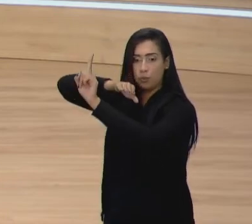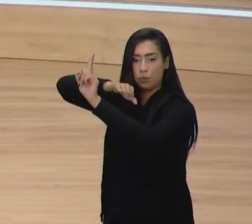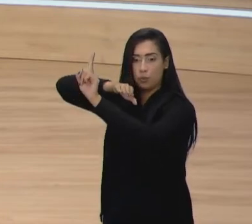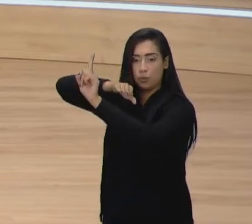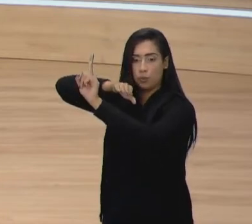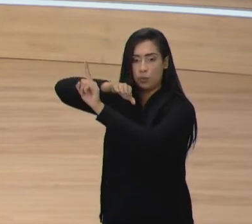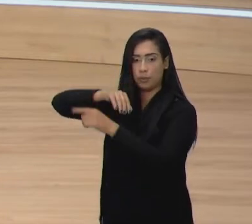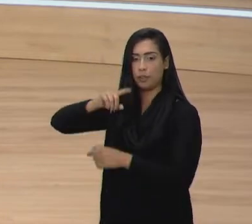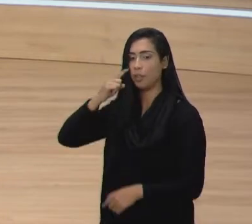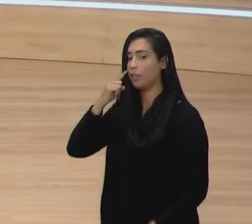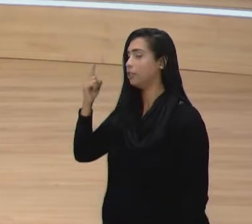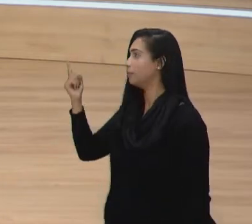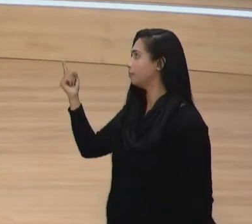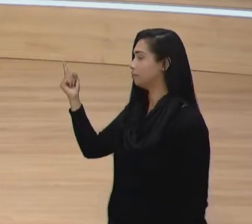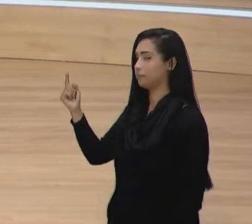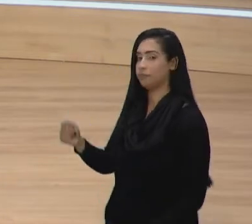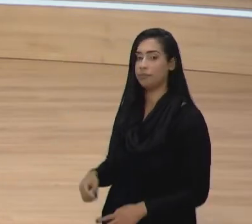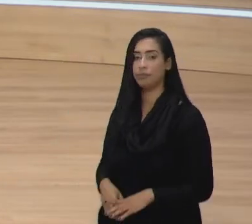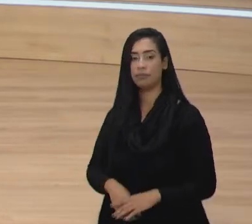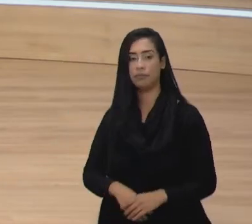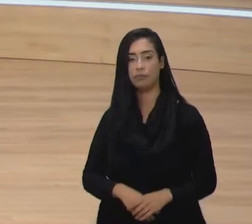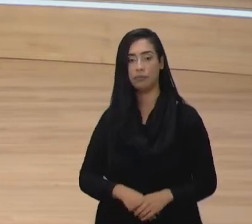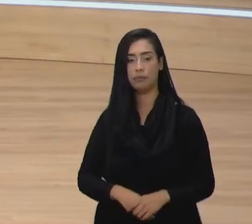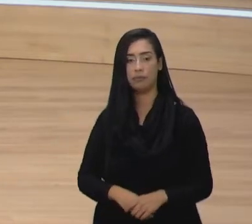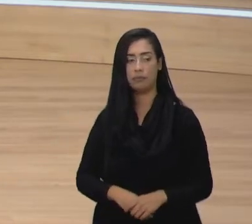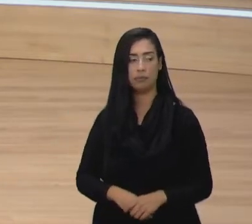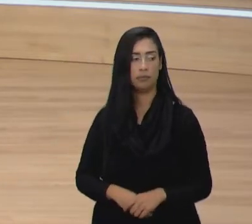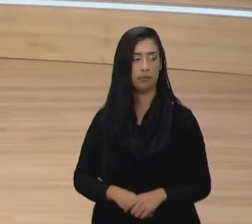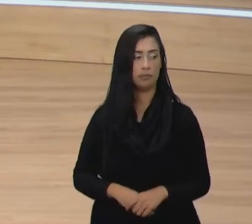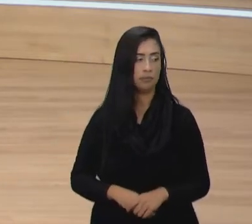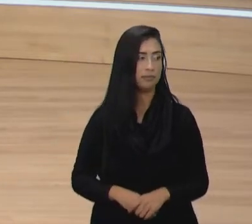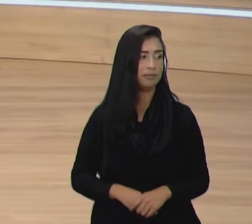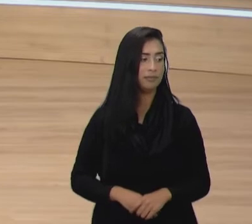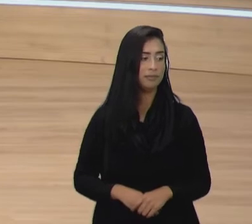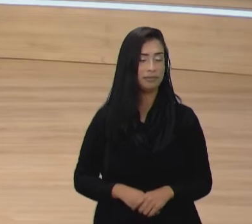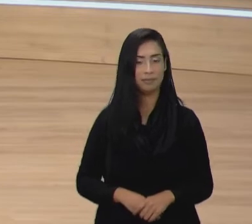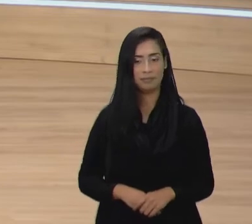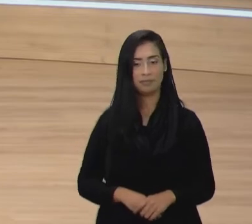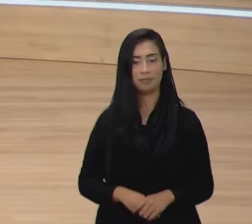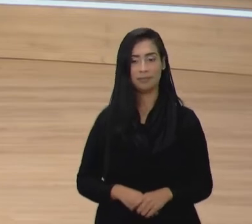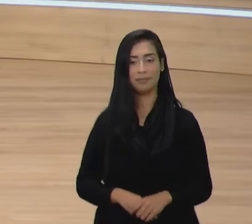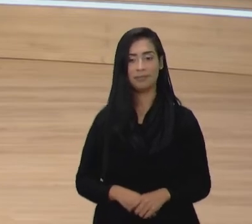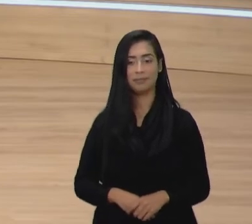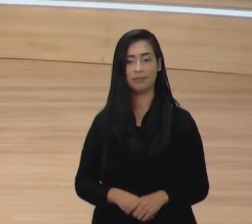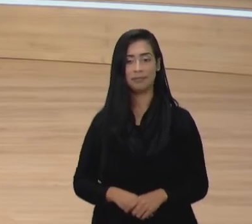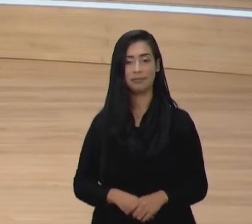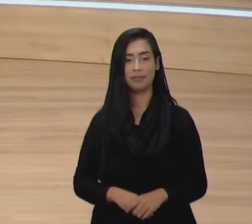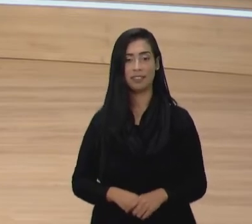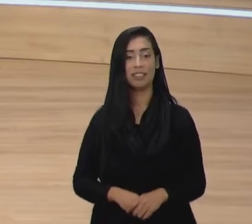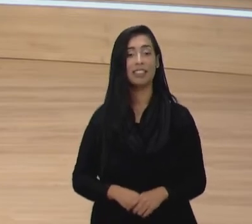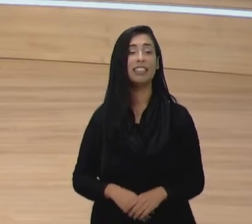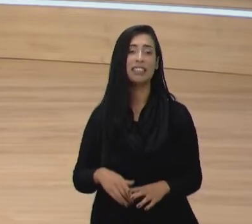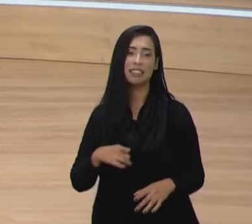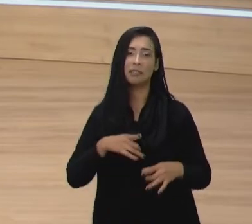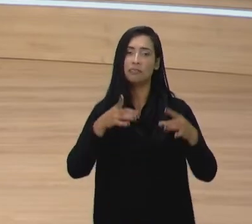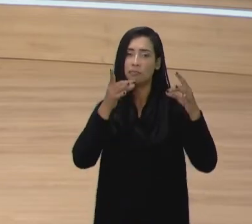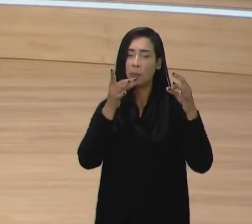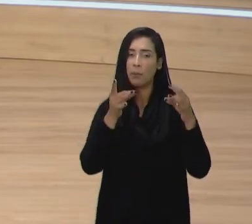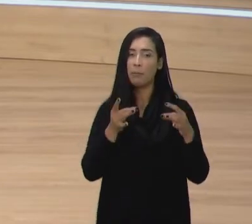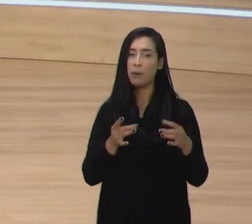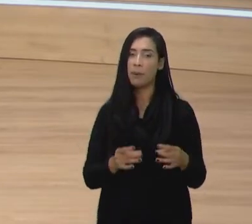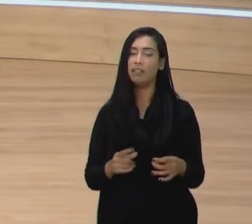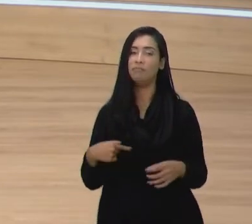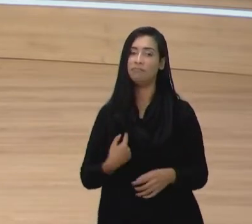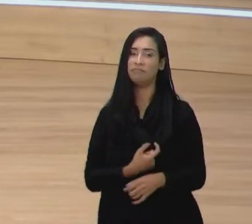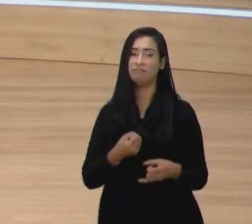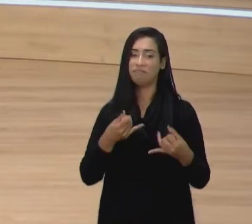aqui ela passa e eu só paro aqui. E eu paro também. E aí tem um detalhezinho que a gente fala daqui a pouco.